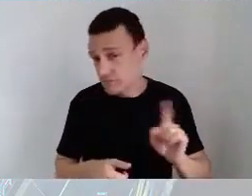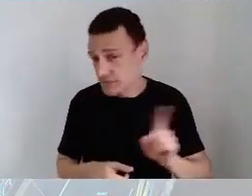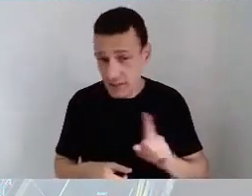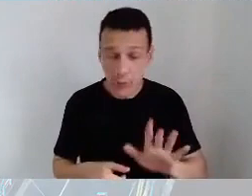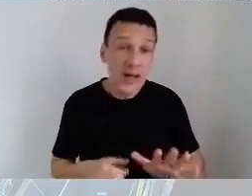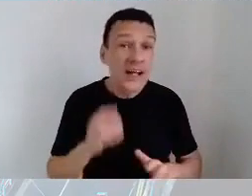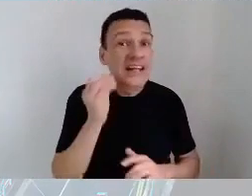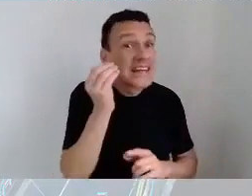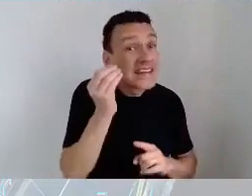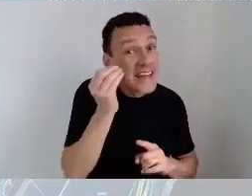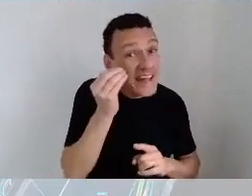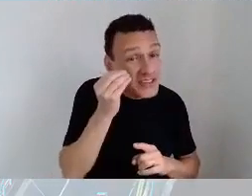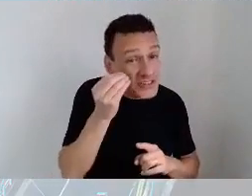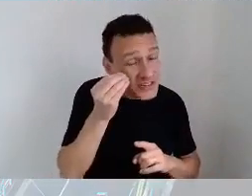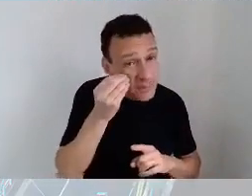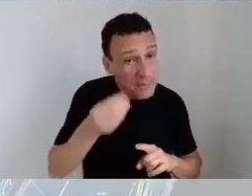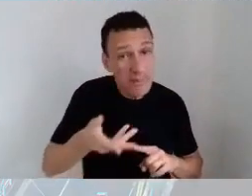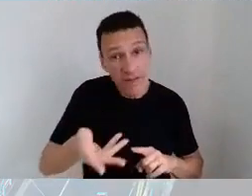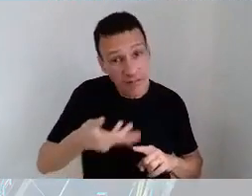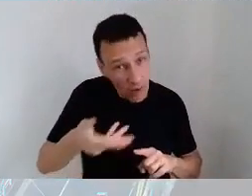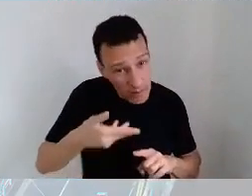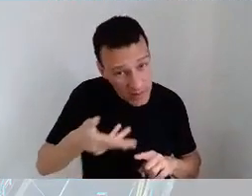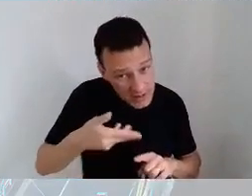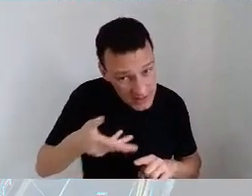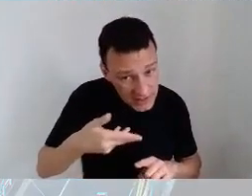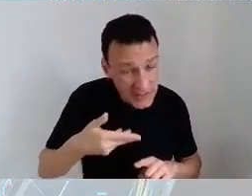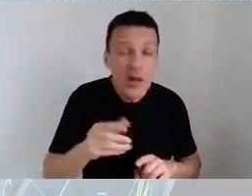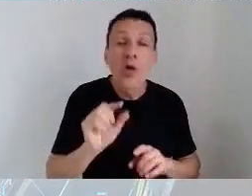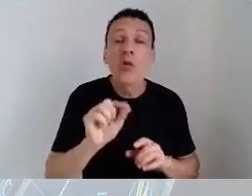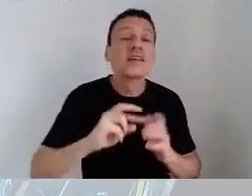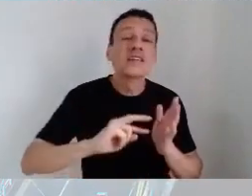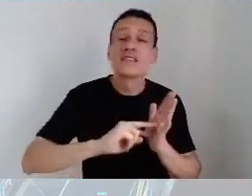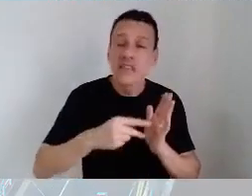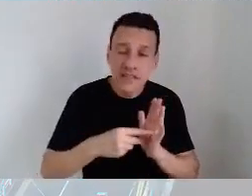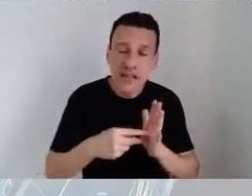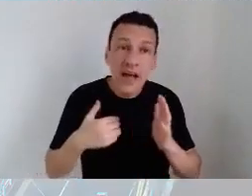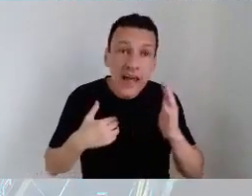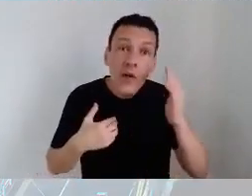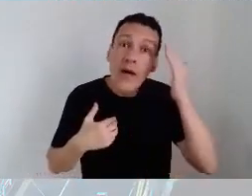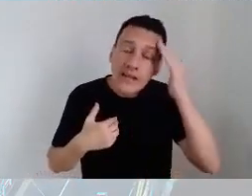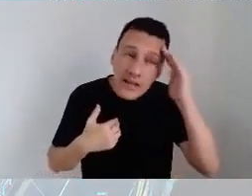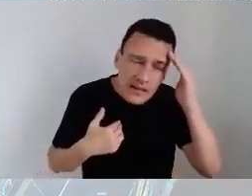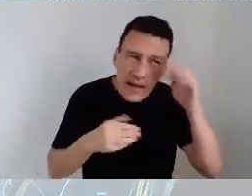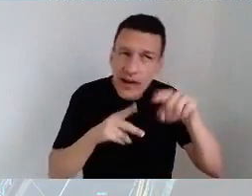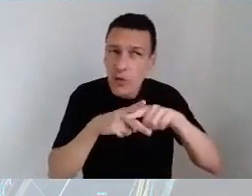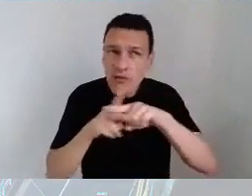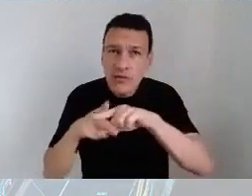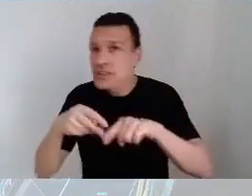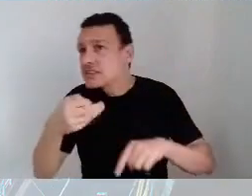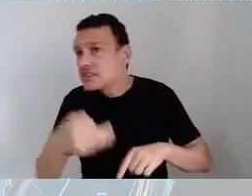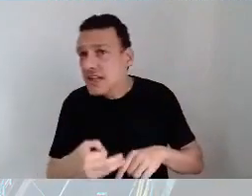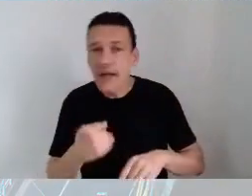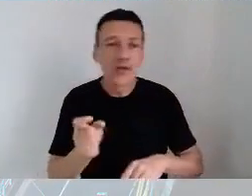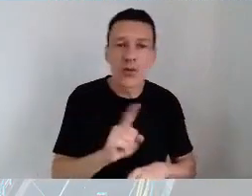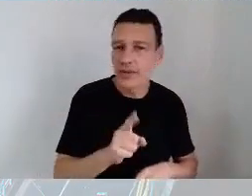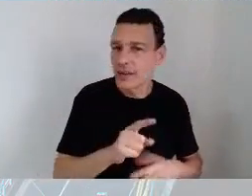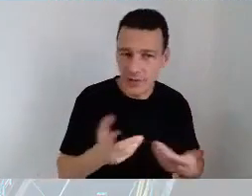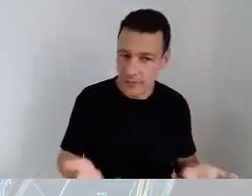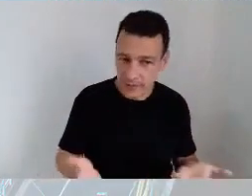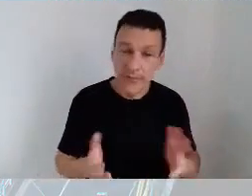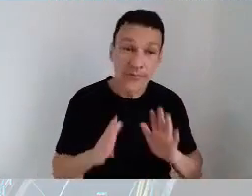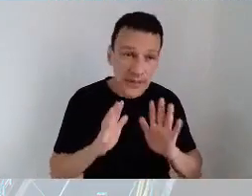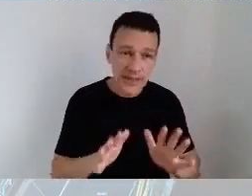você fazer experimentações para você, em algumas vezes, entender as melhores configurações. Então, quanto mais você checar